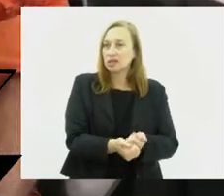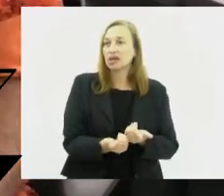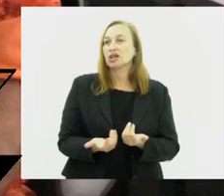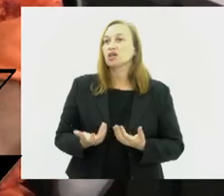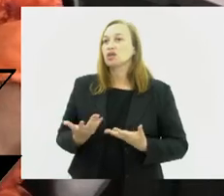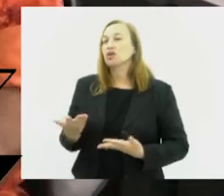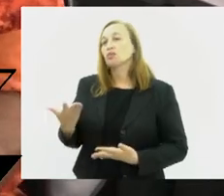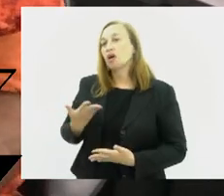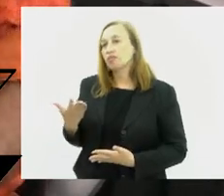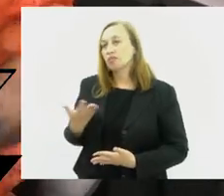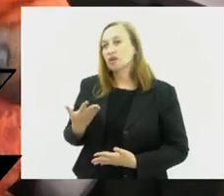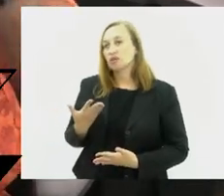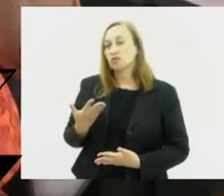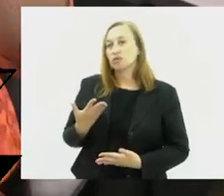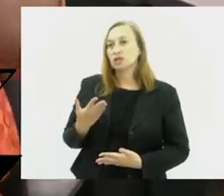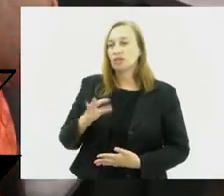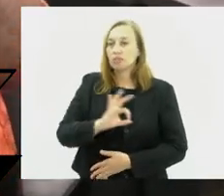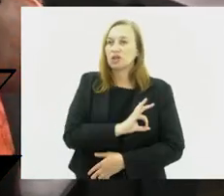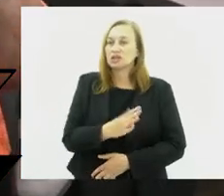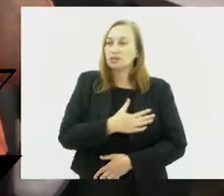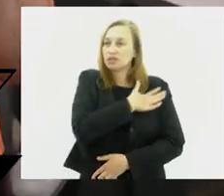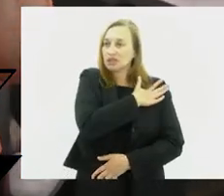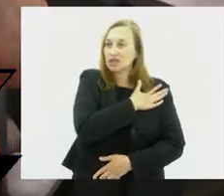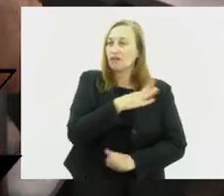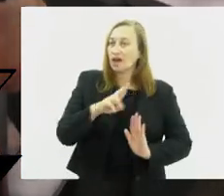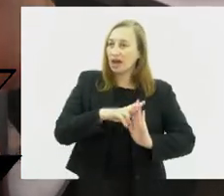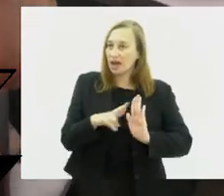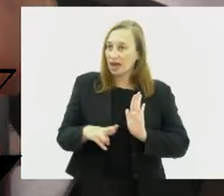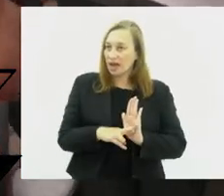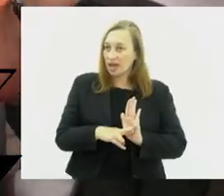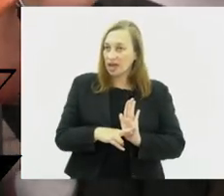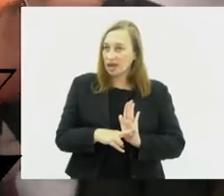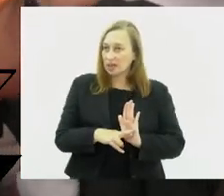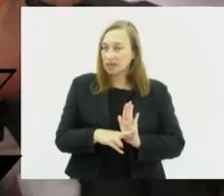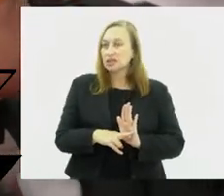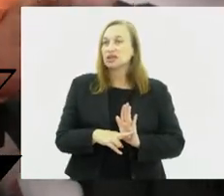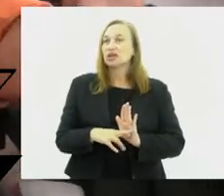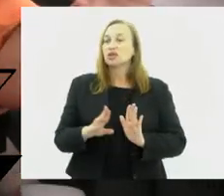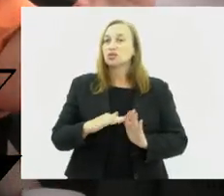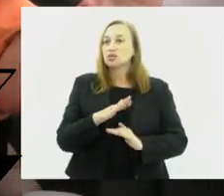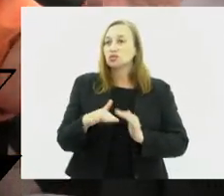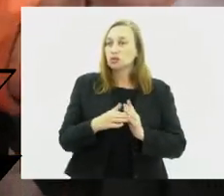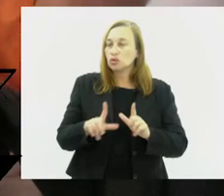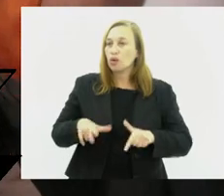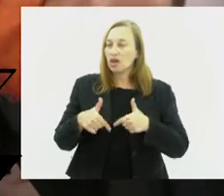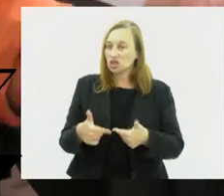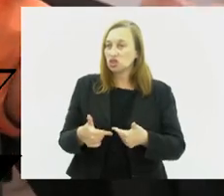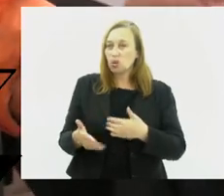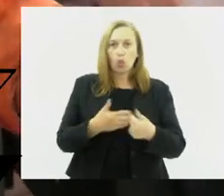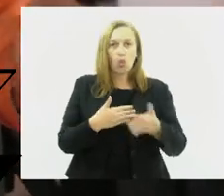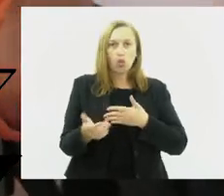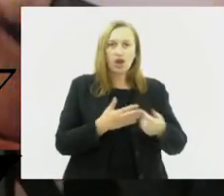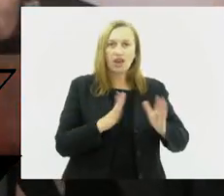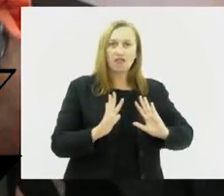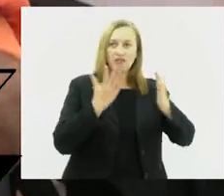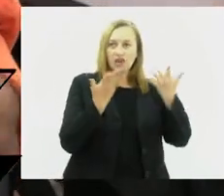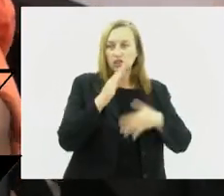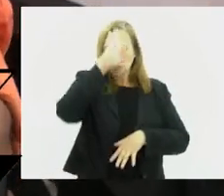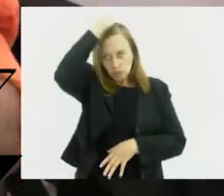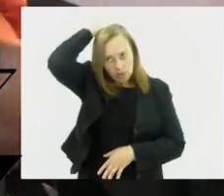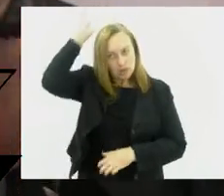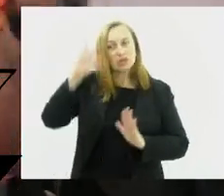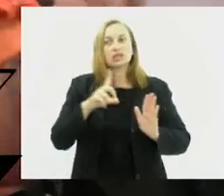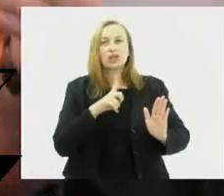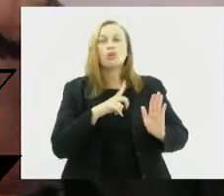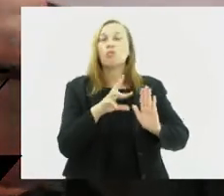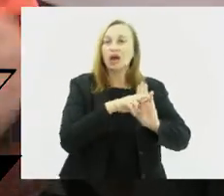Militar, Major Elton. O procedimento operacional padrão, ele norteia todas as nossas ações em relação a essa atuação. Em qualquer evento de bombeiro, a gente tem um procedimento operacional